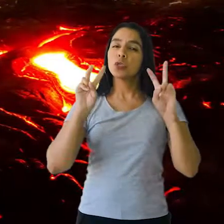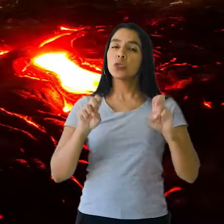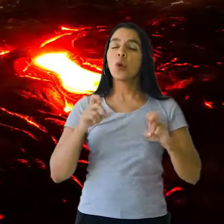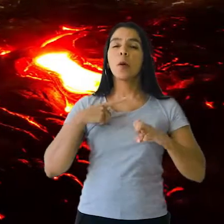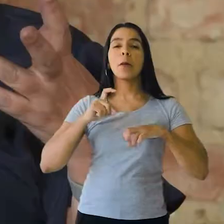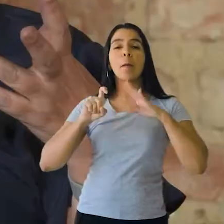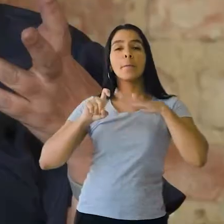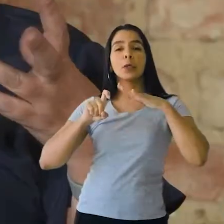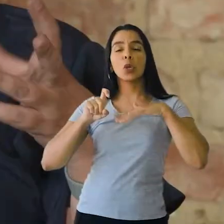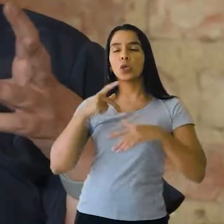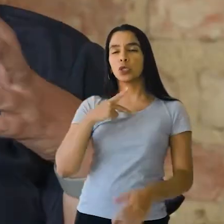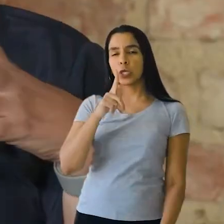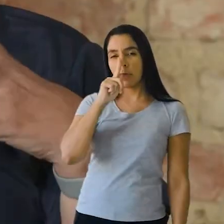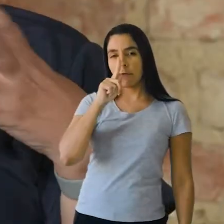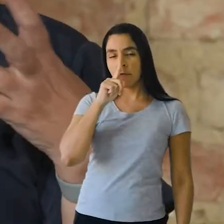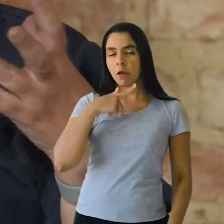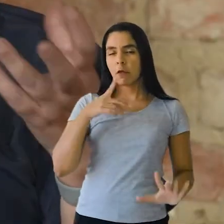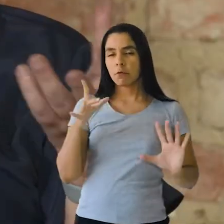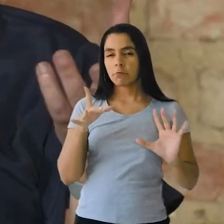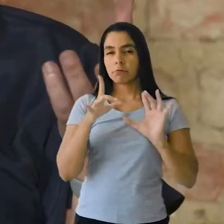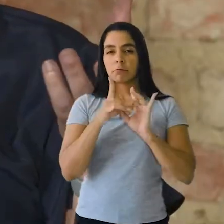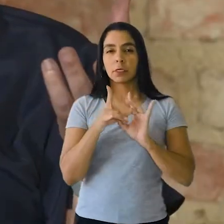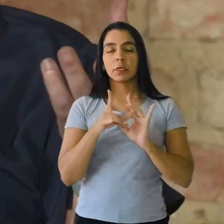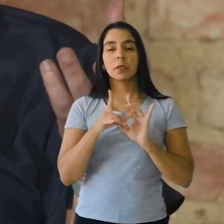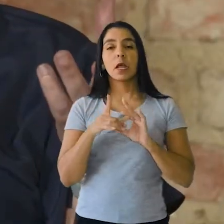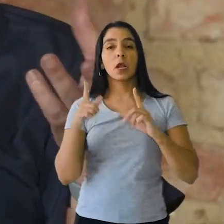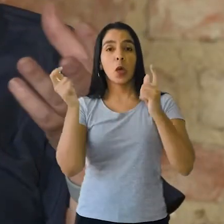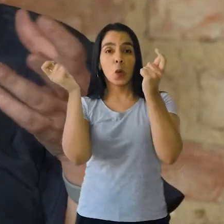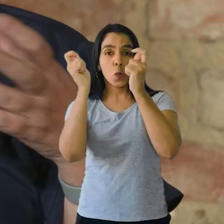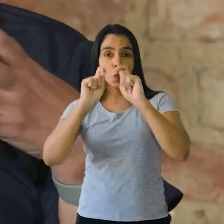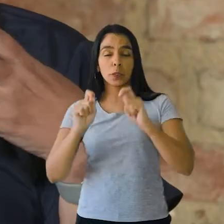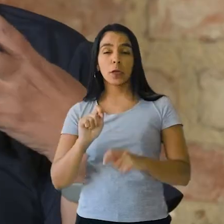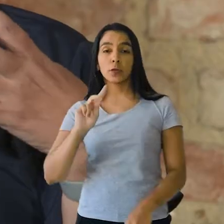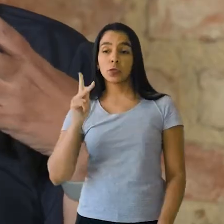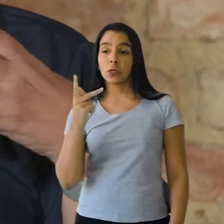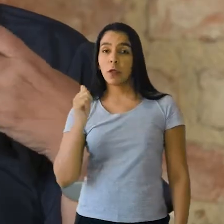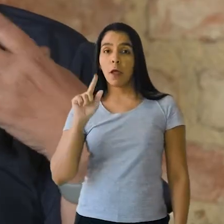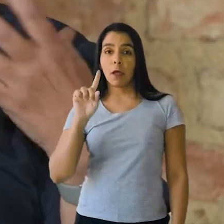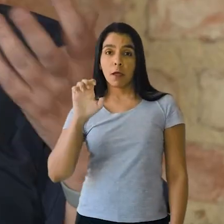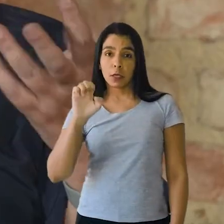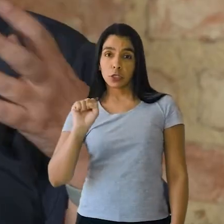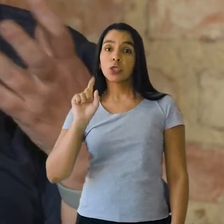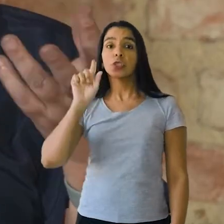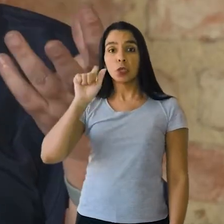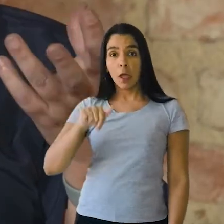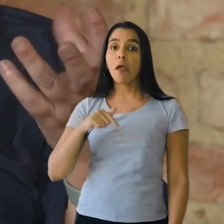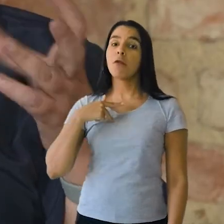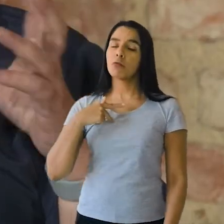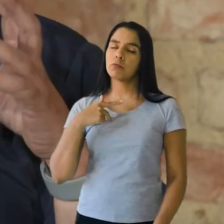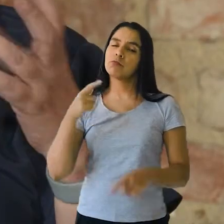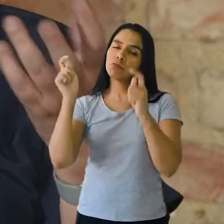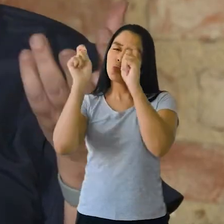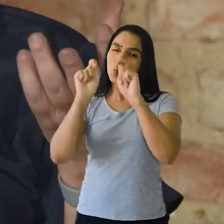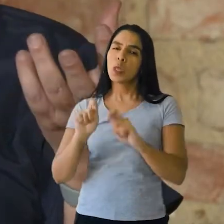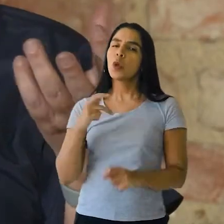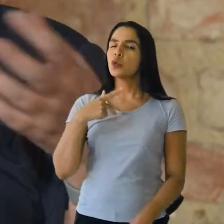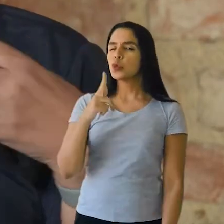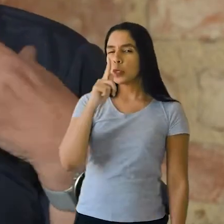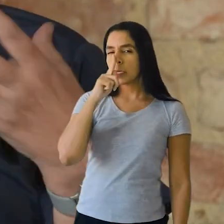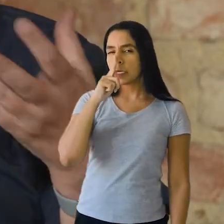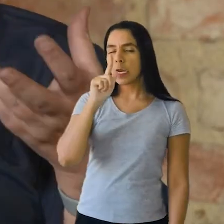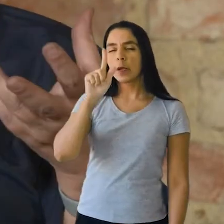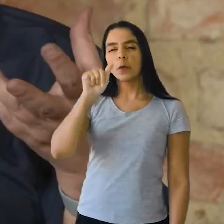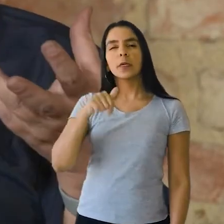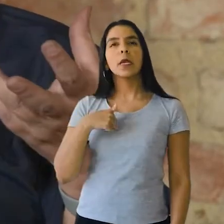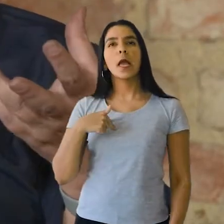uma designação, né, relativa à mitologia grega, ligada com o deus Hades, né? Esse deus Hades é